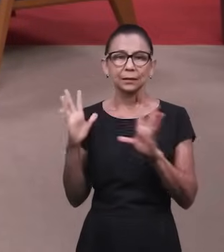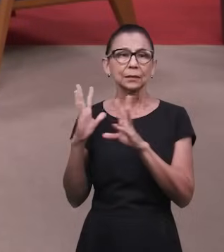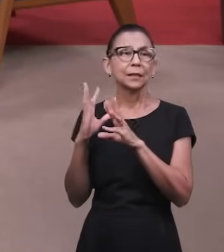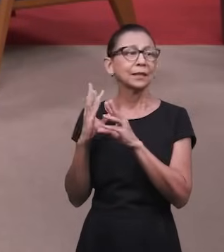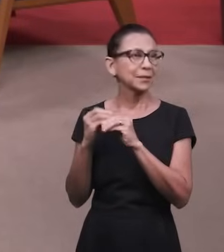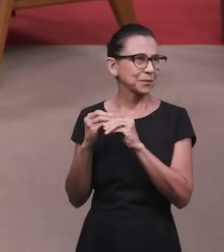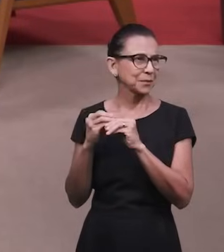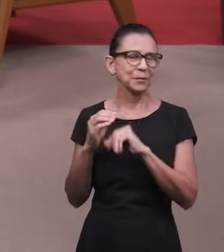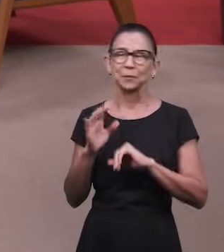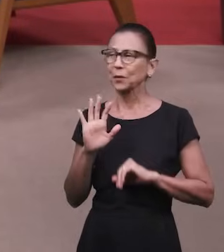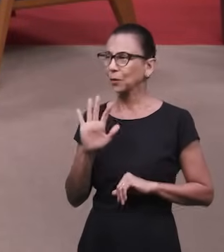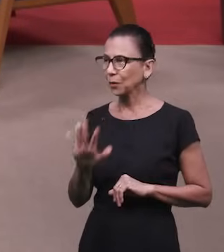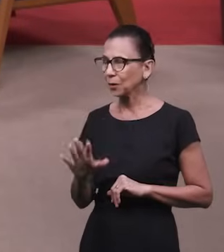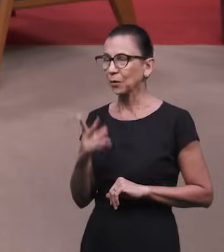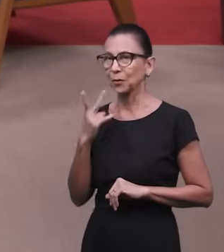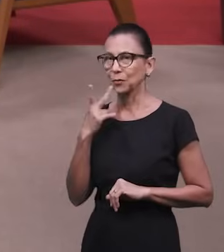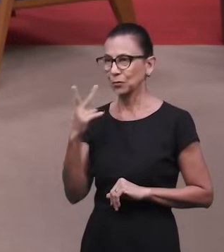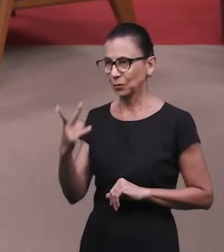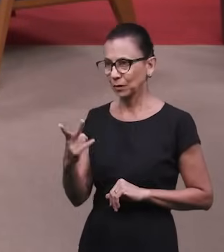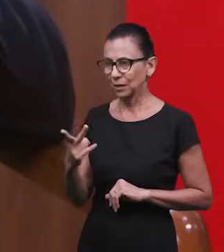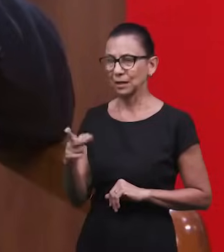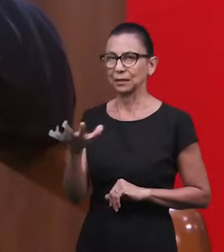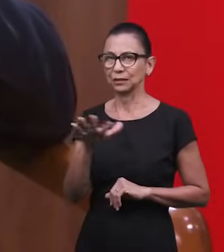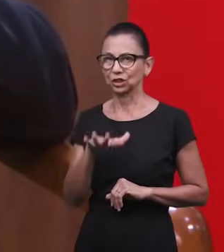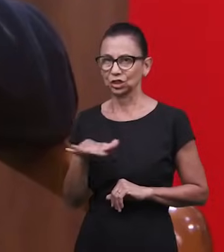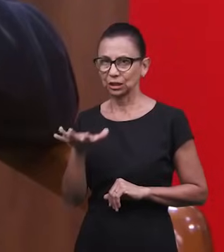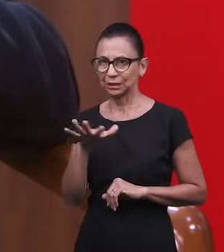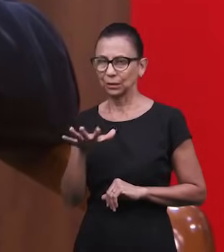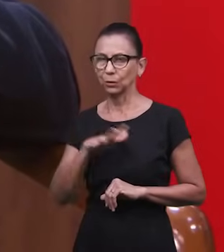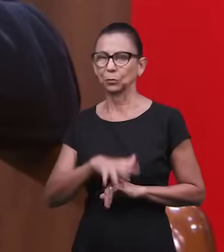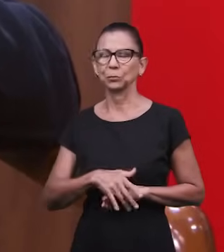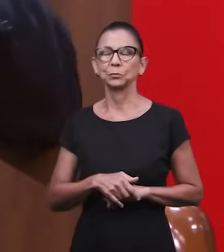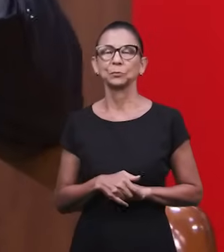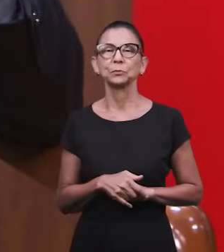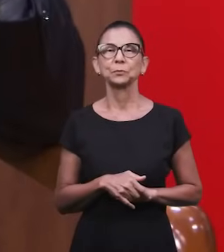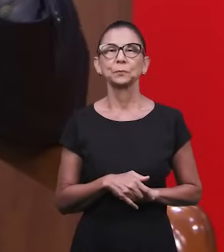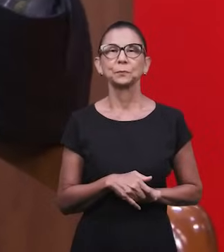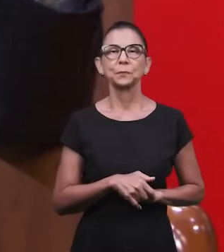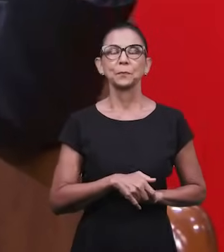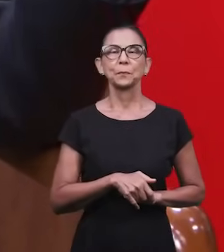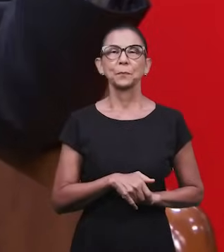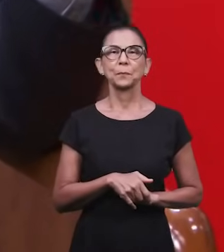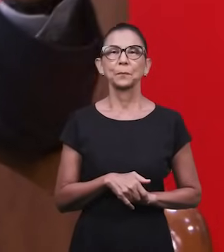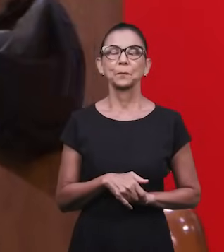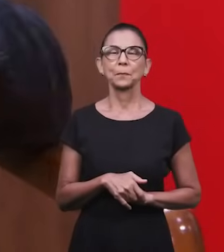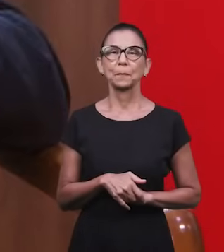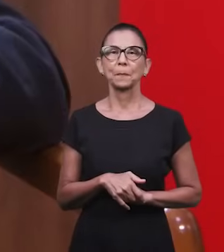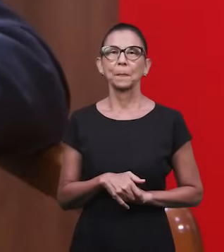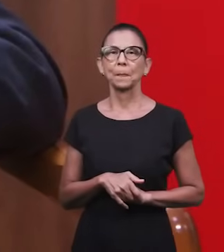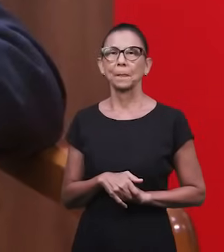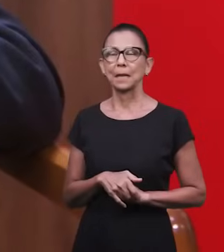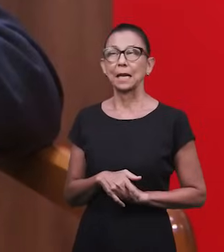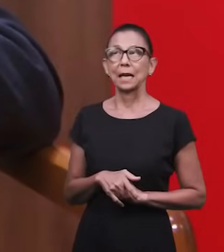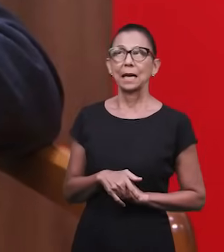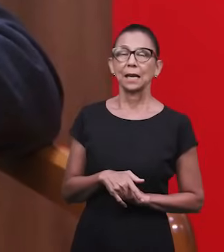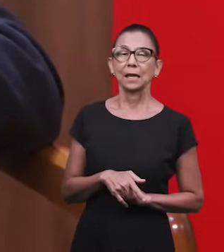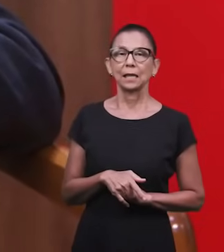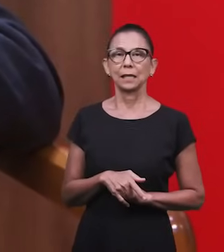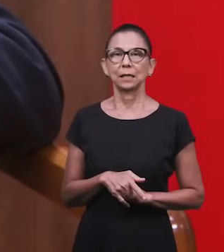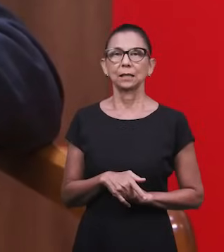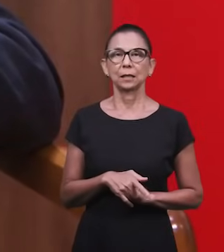maneira genérica. O que a gente percebeu, eu percebi na igreja em que eu estou como